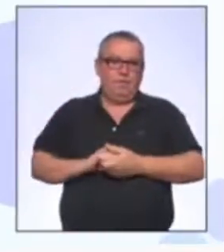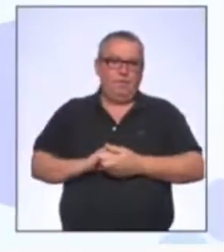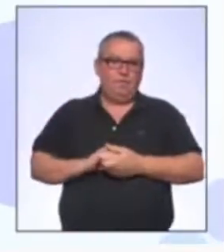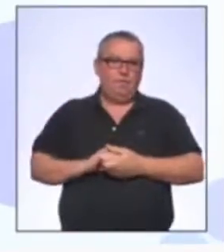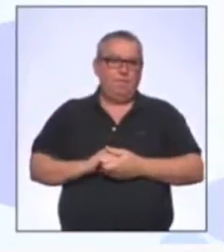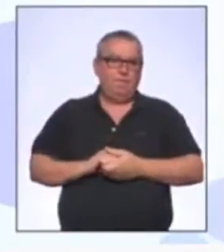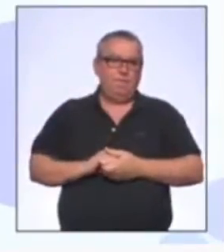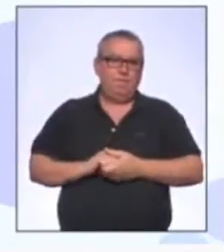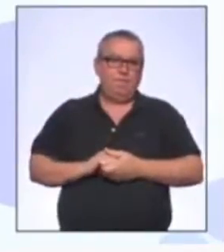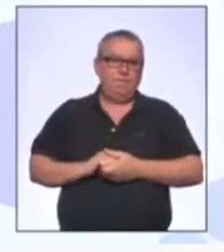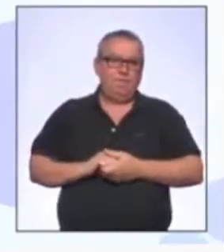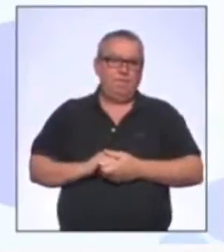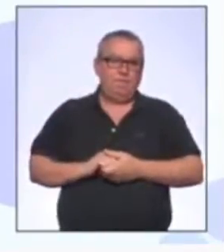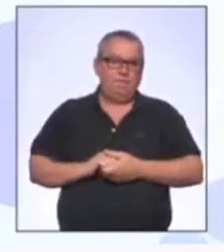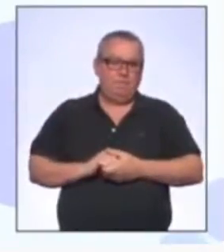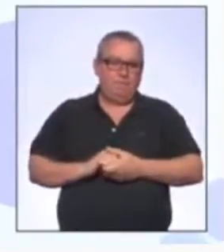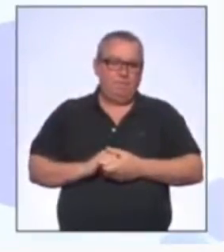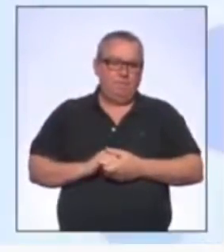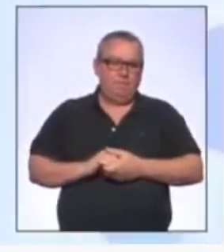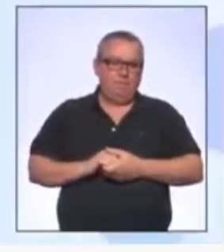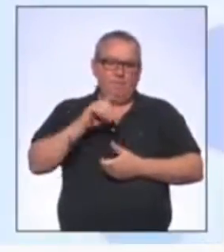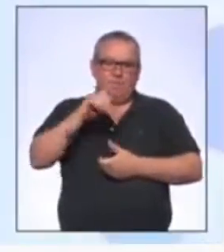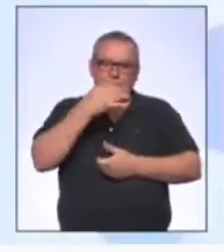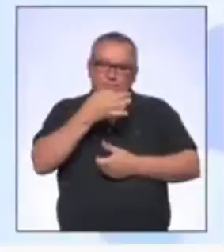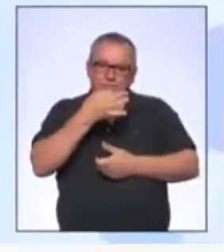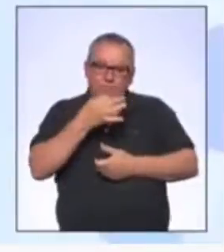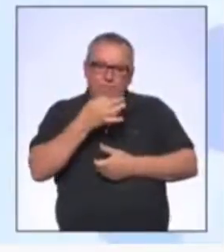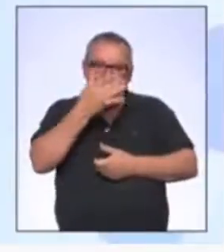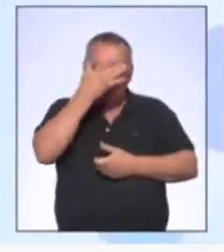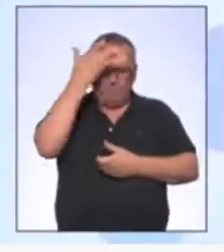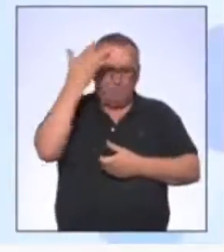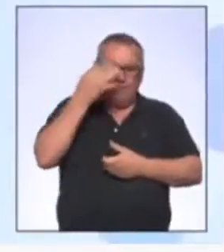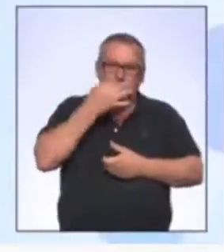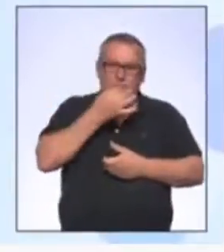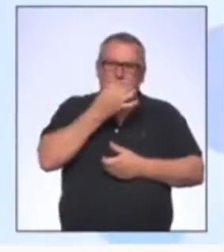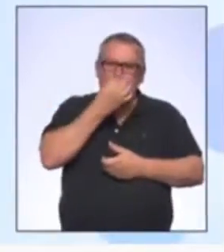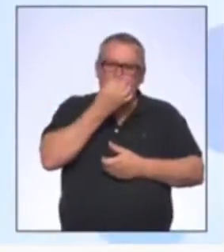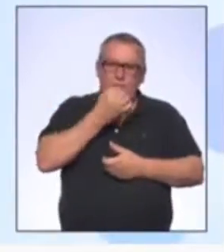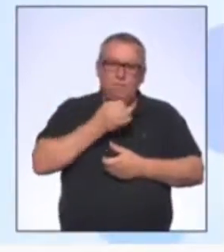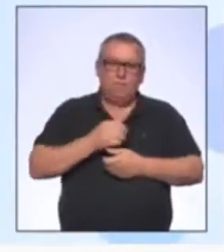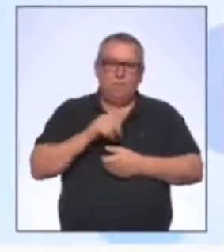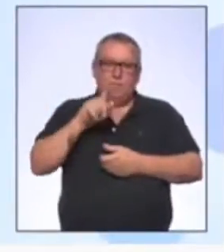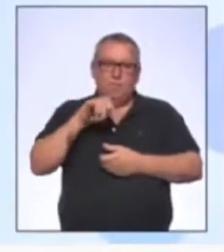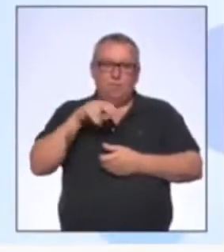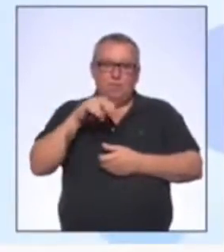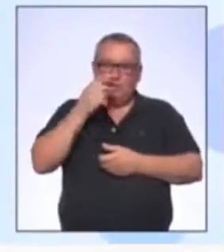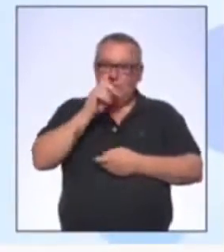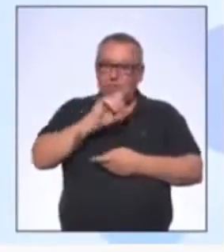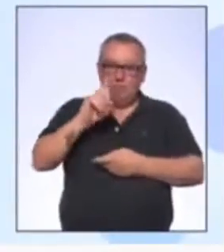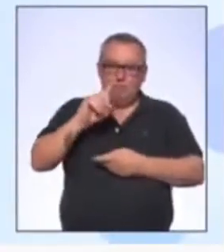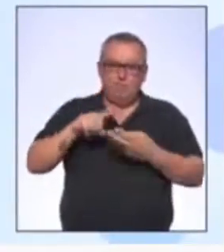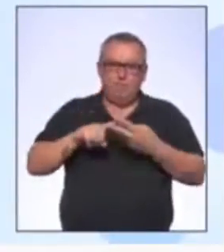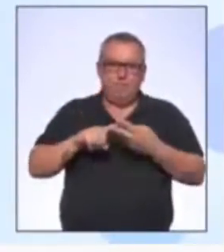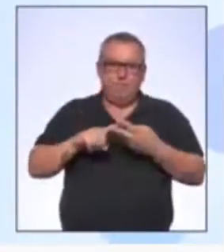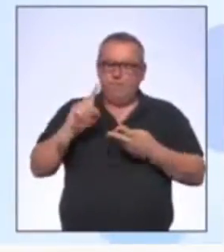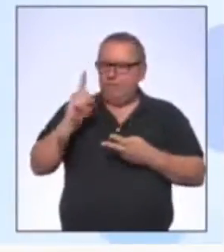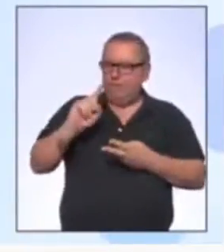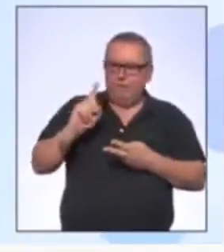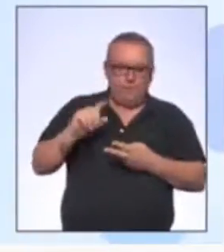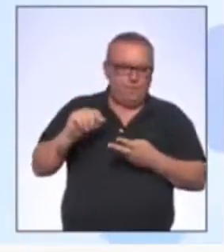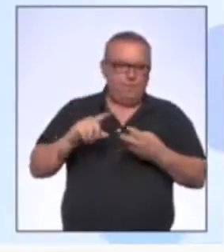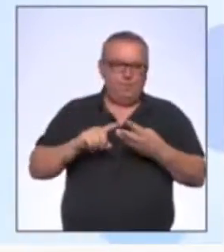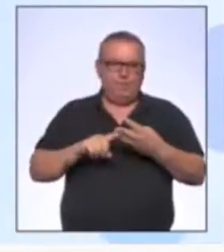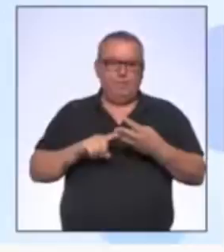e aí o quê que vocês acham pessoal olha a giovana falou que não nicolas falou que